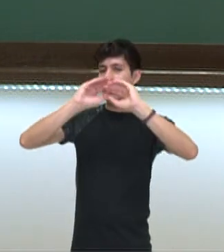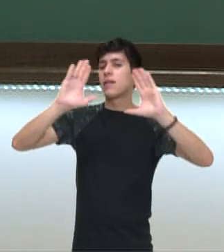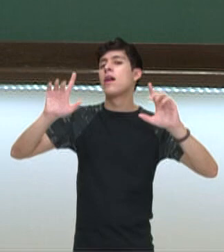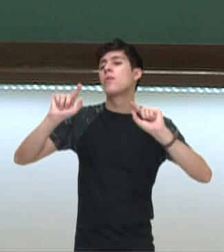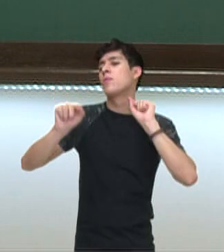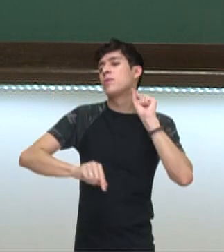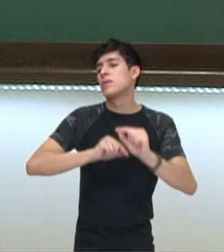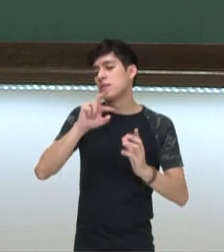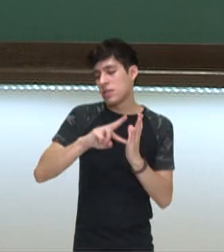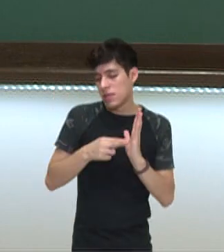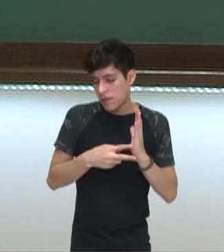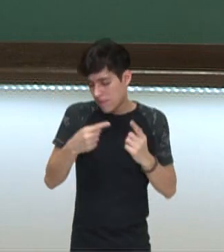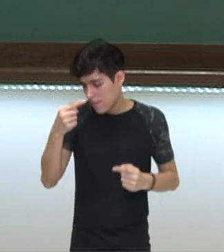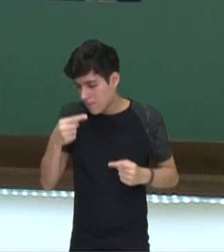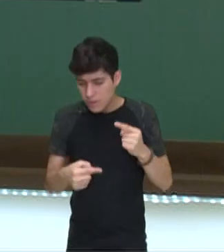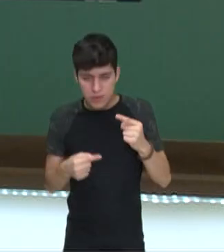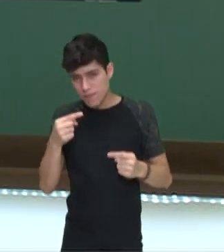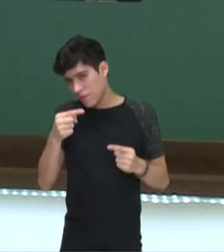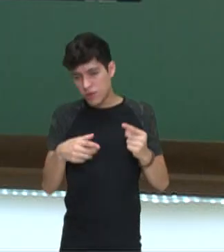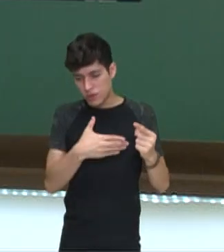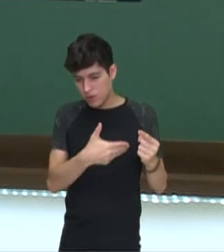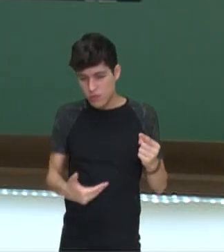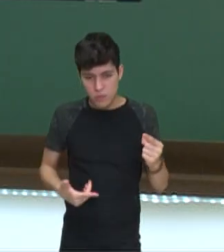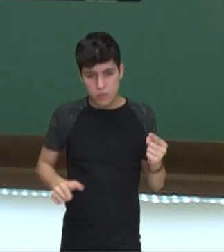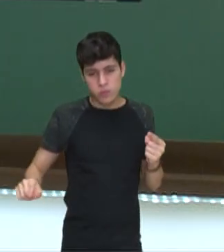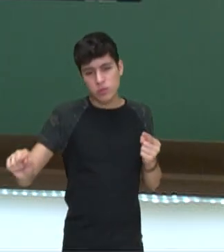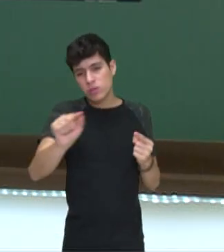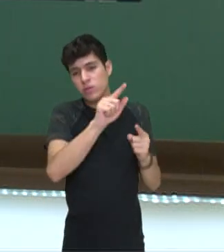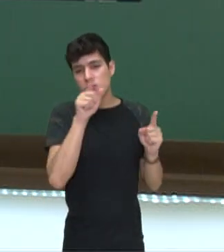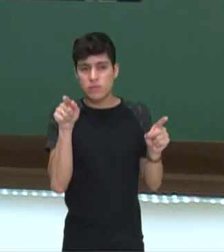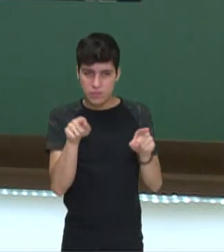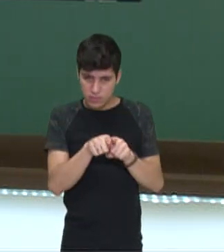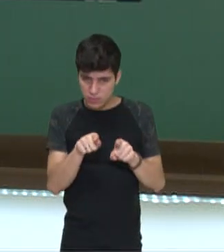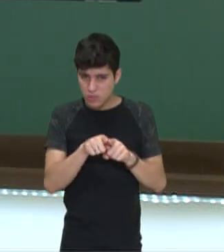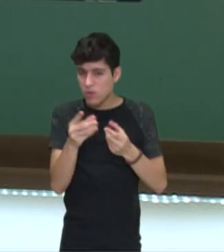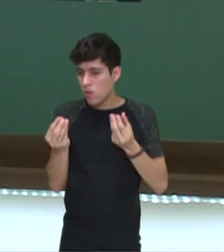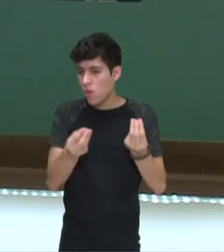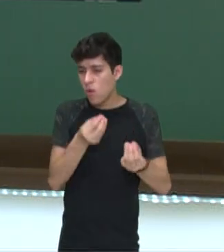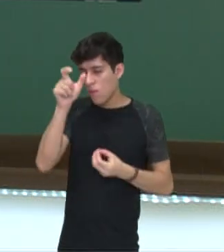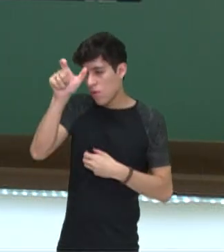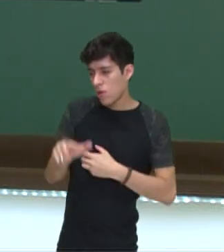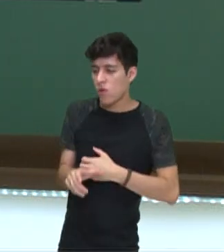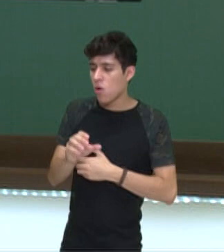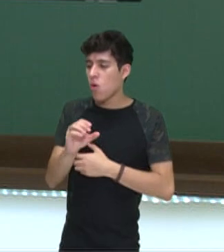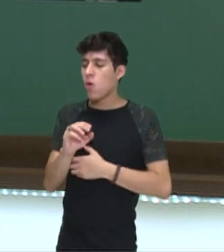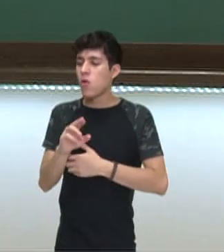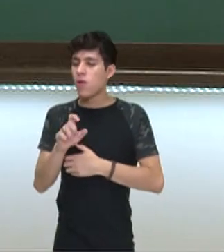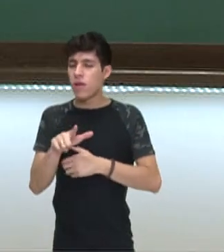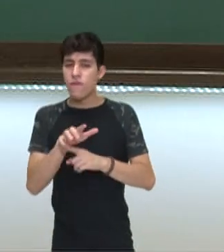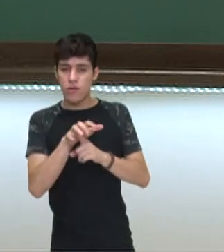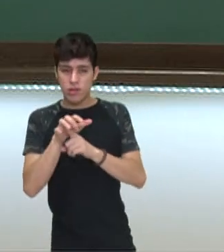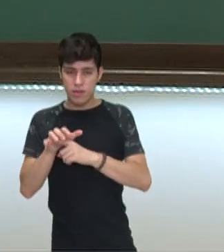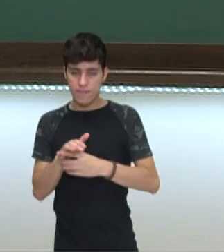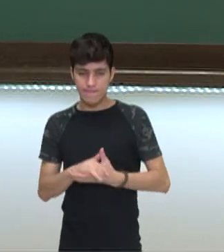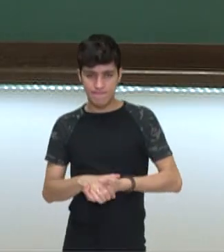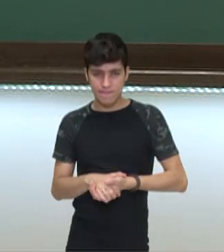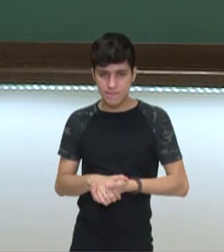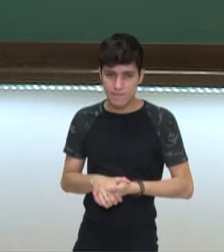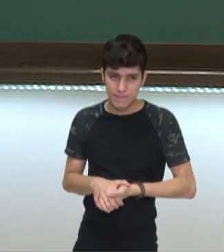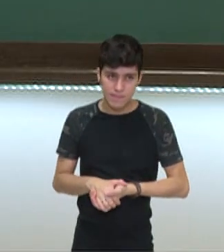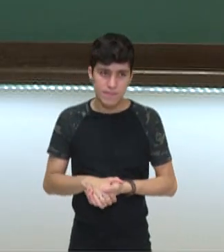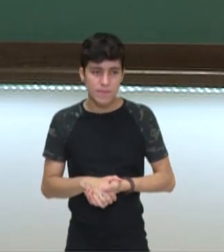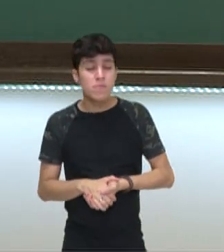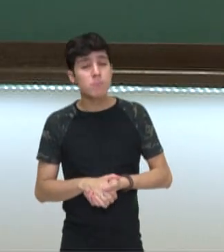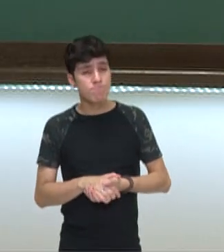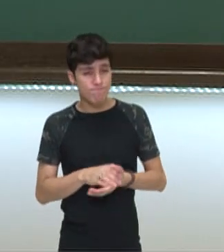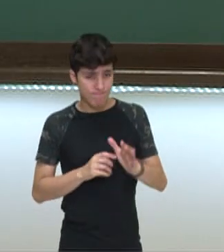que eram as políticas dos governadores e sobre como que o coronel influenciava aqui. Você vai ter, nas